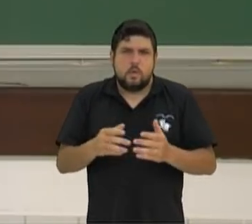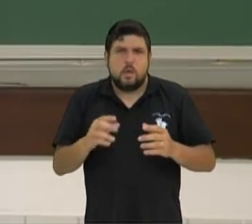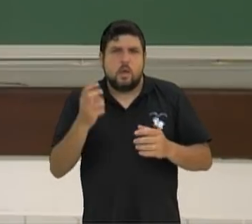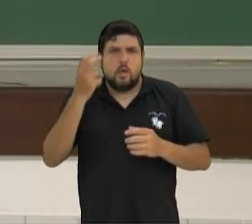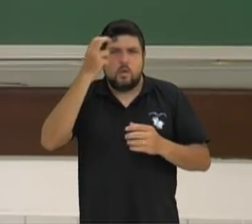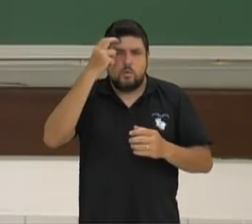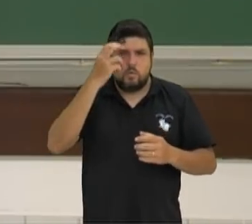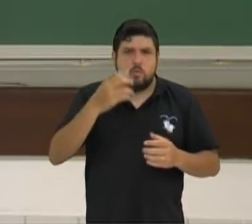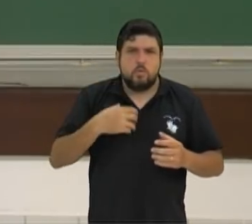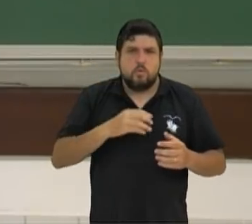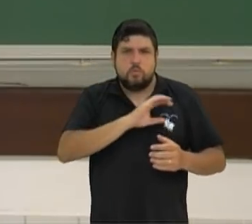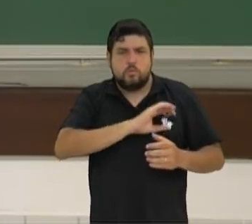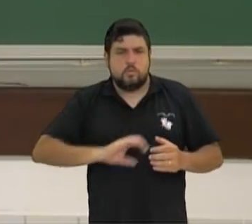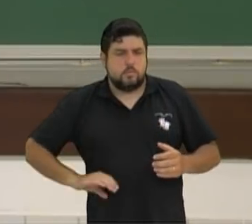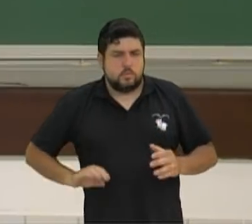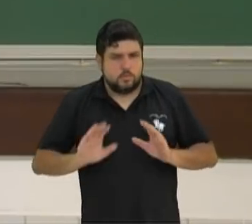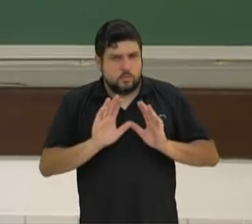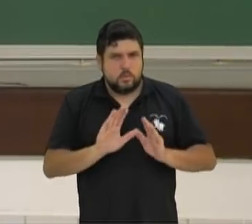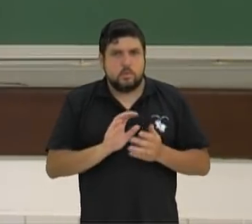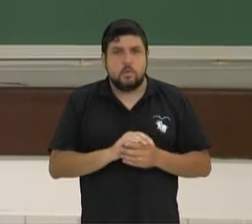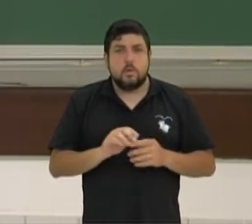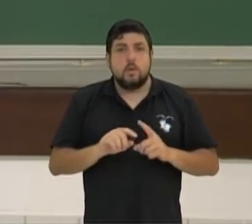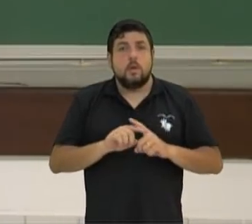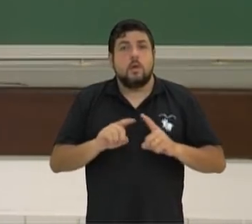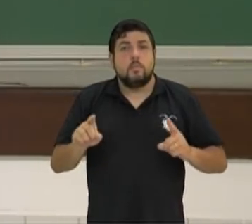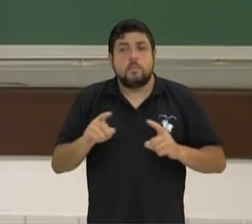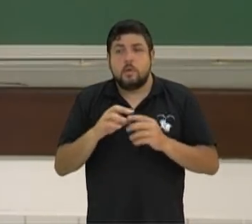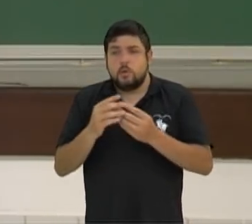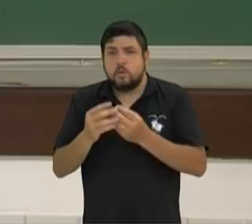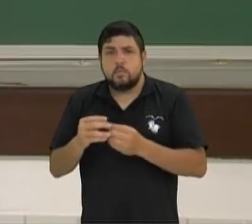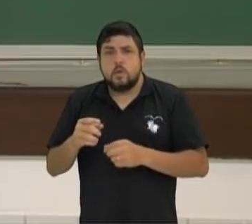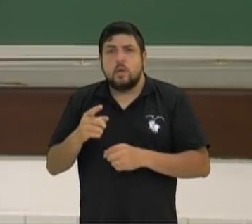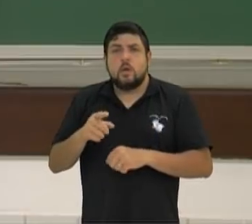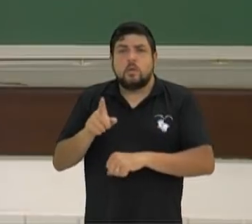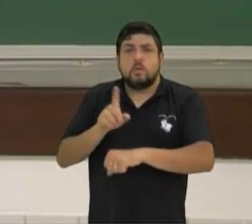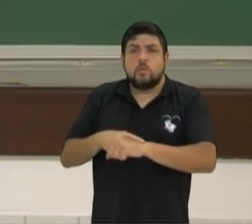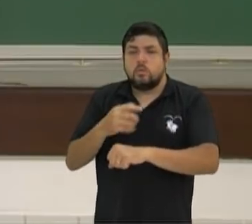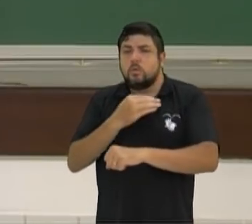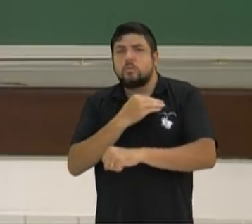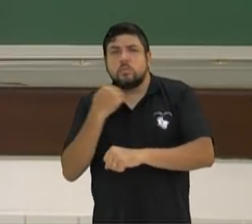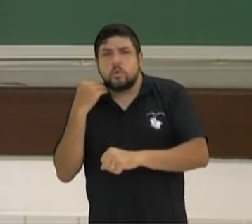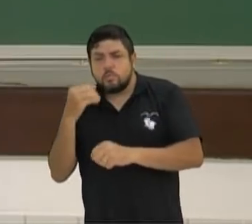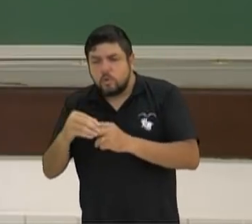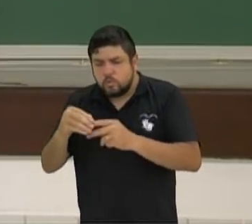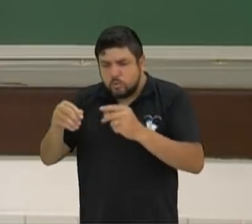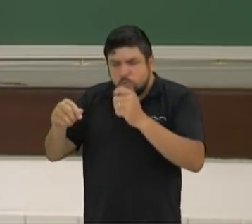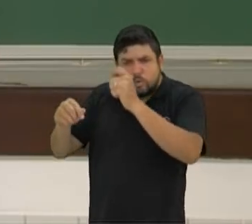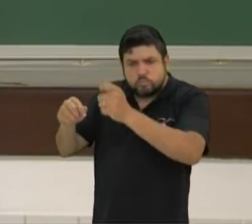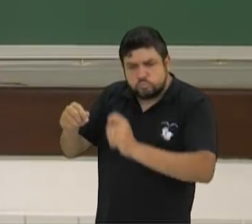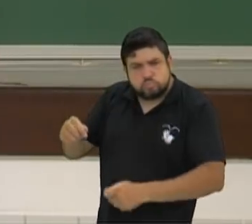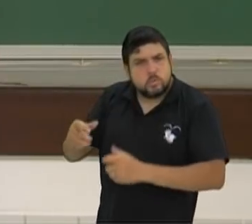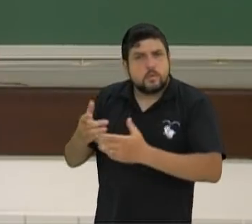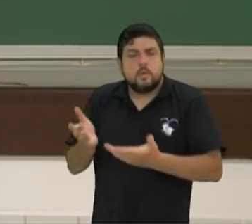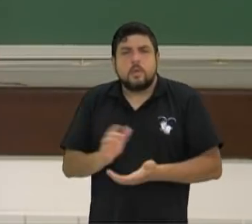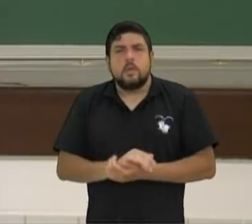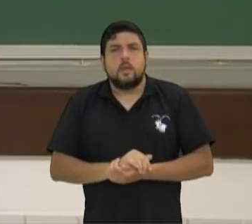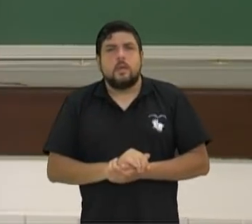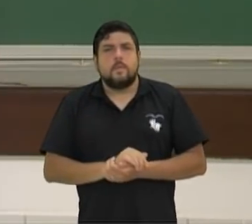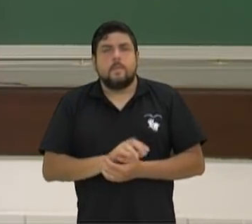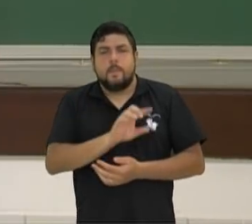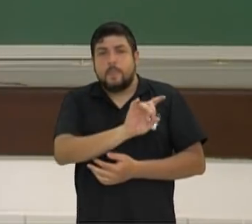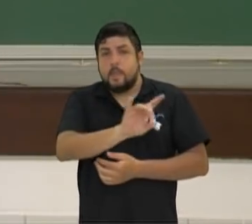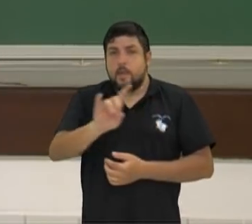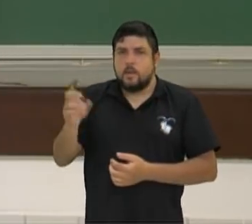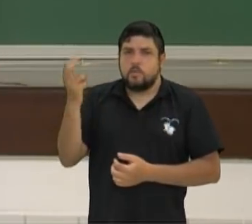o batismo, a extrema-unção na hora da morte, são rituais importantes. Agora, cada cultura, cada